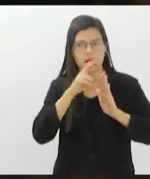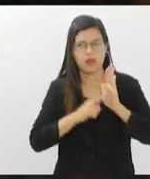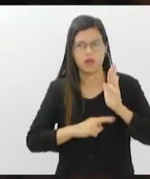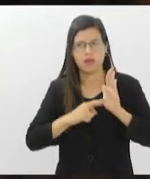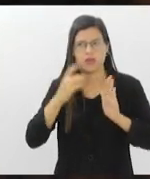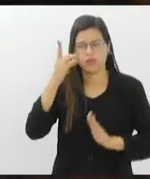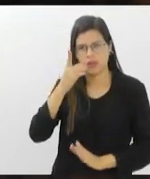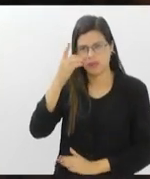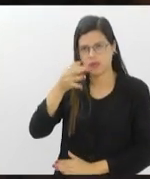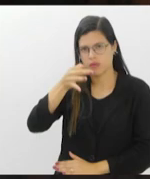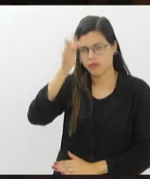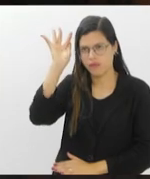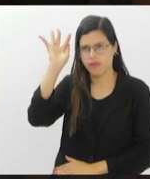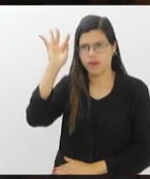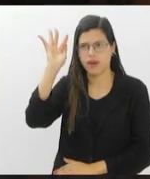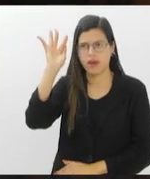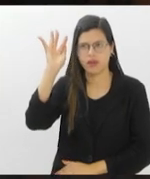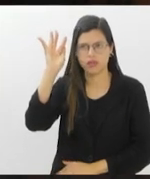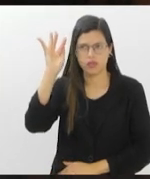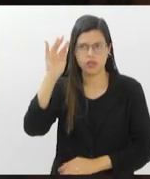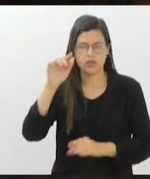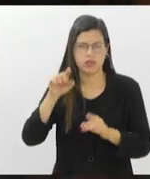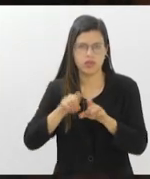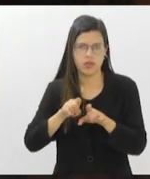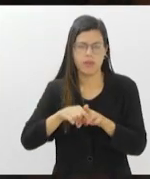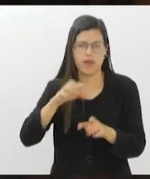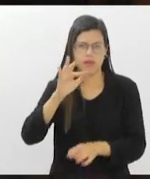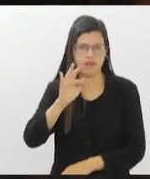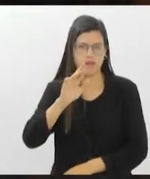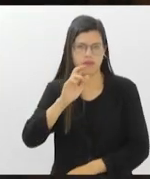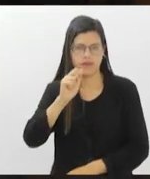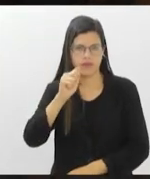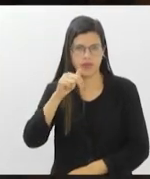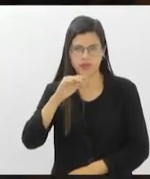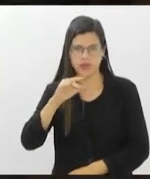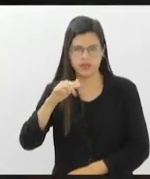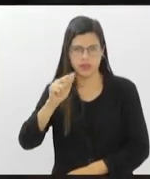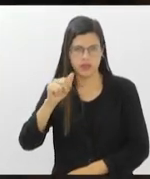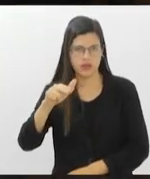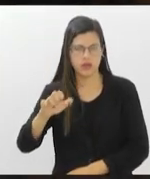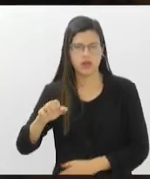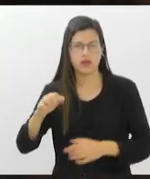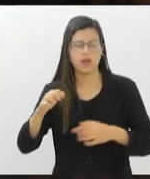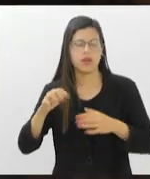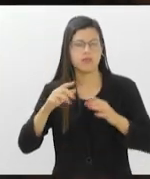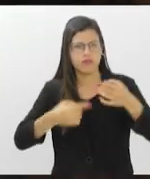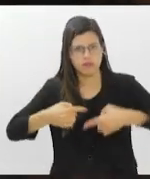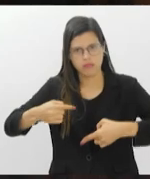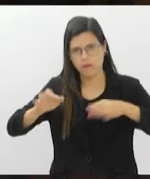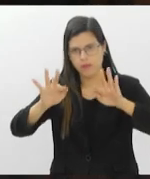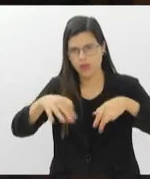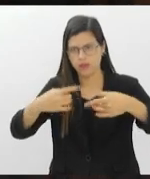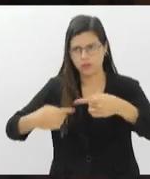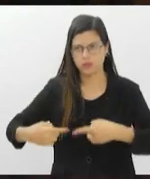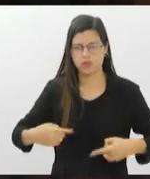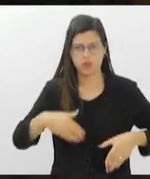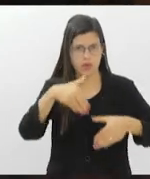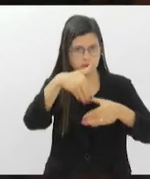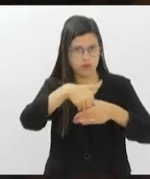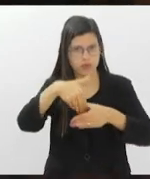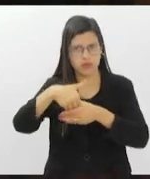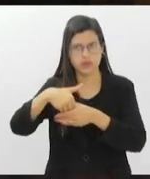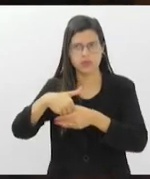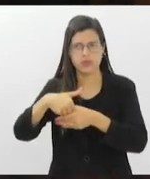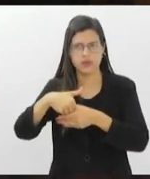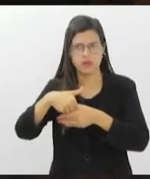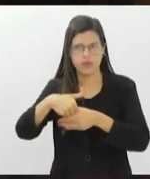deputado Fred Pacheco e Franciane Mota. Em discussão, não havendo quem queira discutir, encerrada a discussão. Em votação,